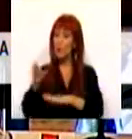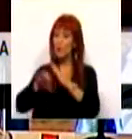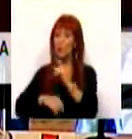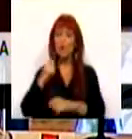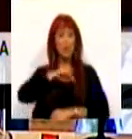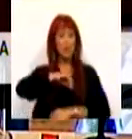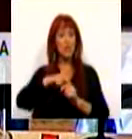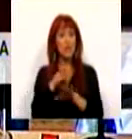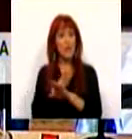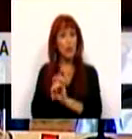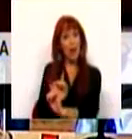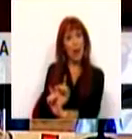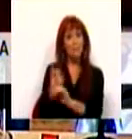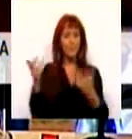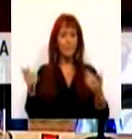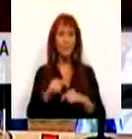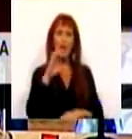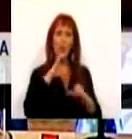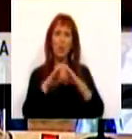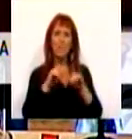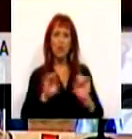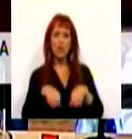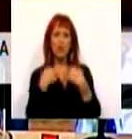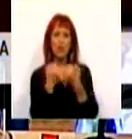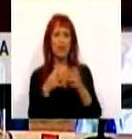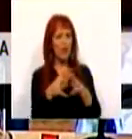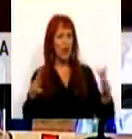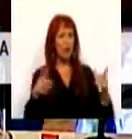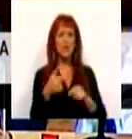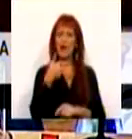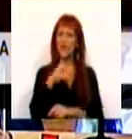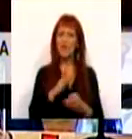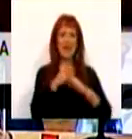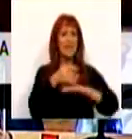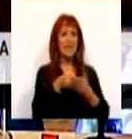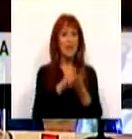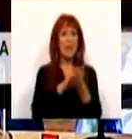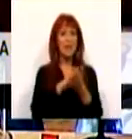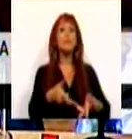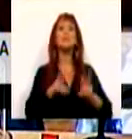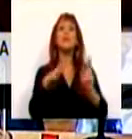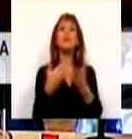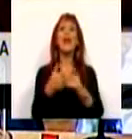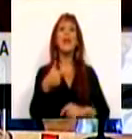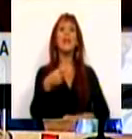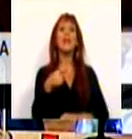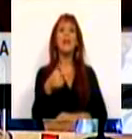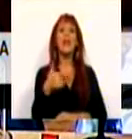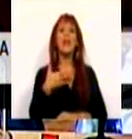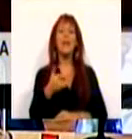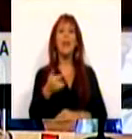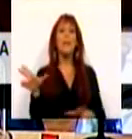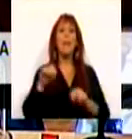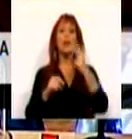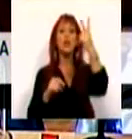dos profissionais do setor. Na comunicação social, alargámos a televisão de acesso gratuito com a disponibilização na TDT de mais dois canais